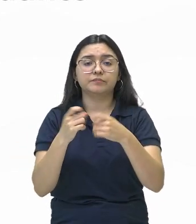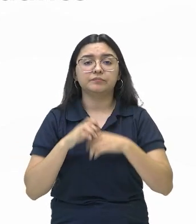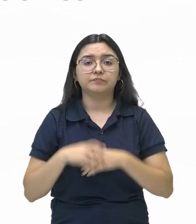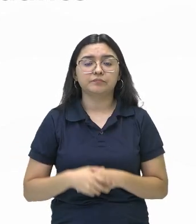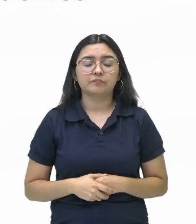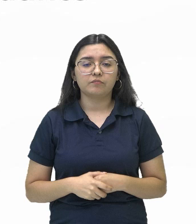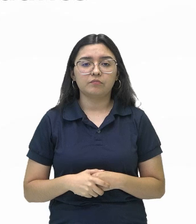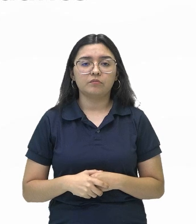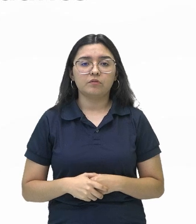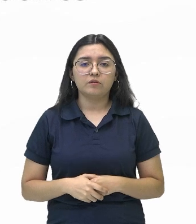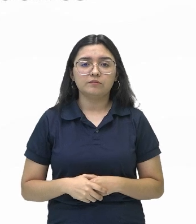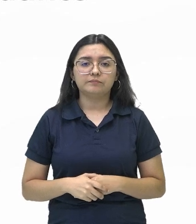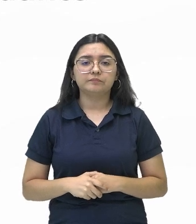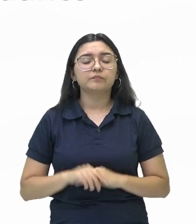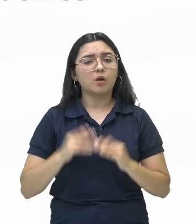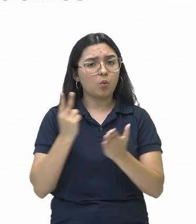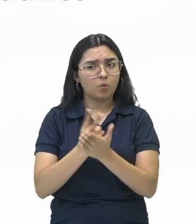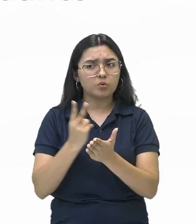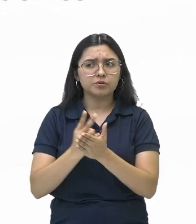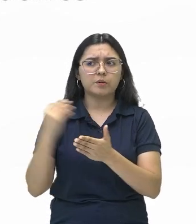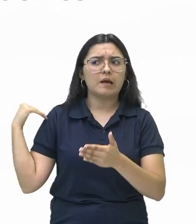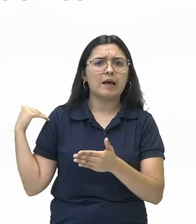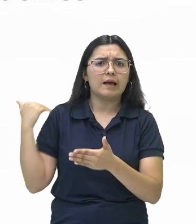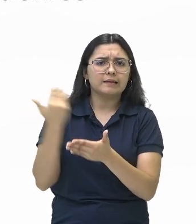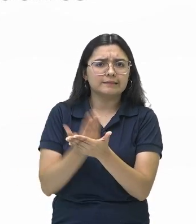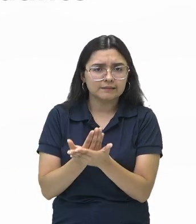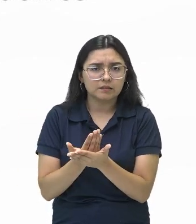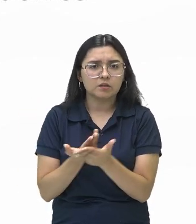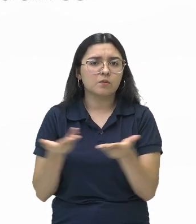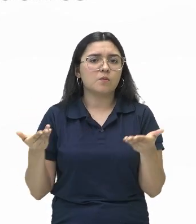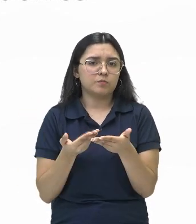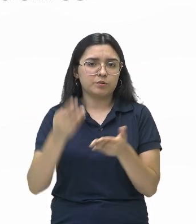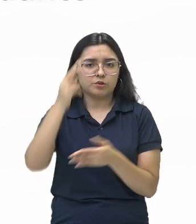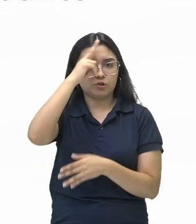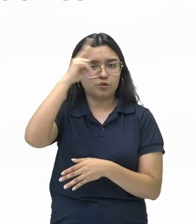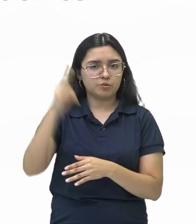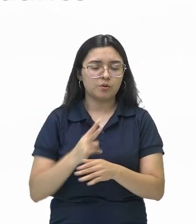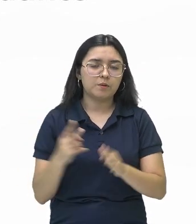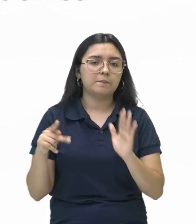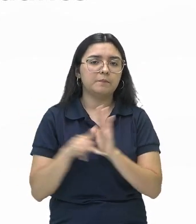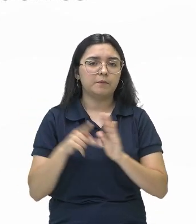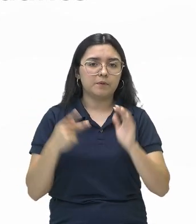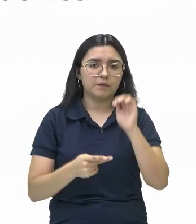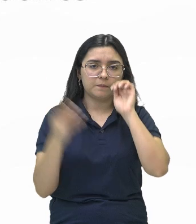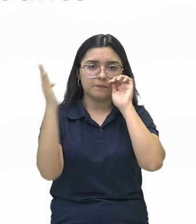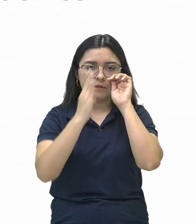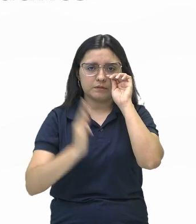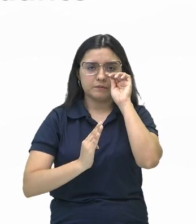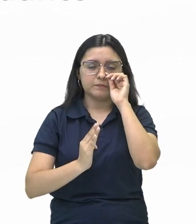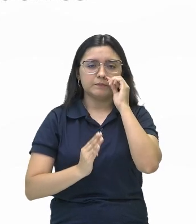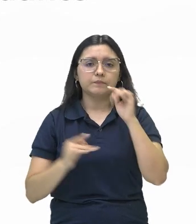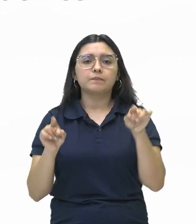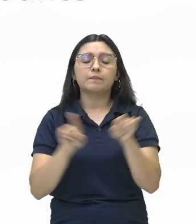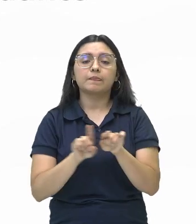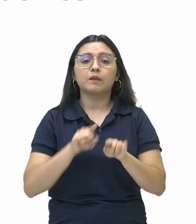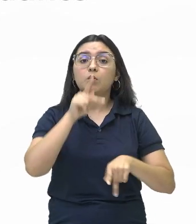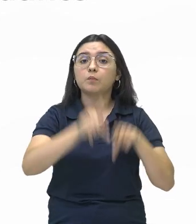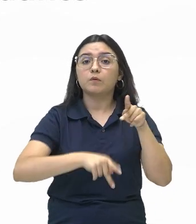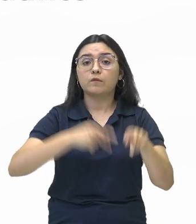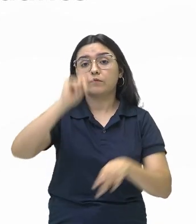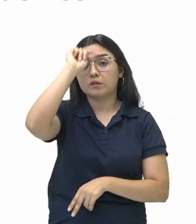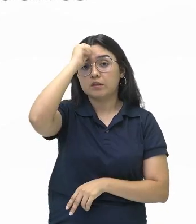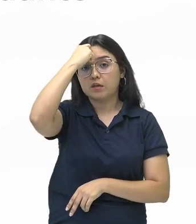seja, é algo que continua fazendo parte da história do país, né? Os negros,